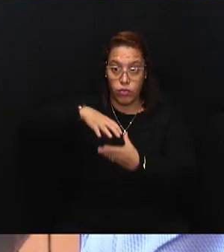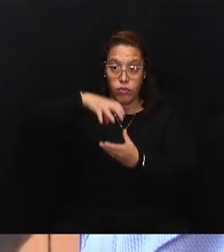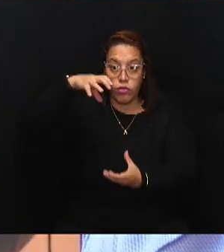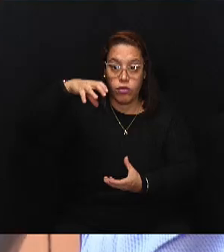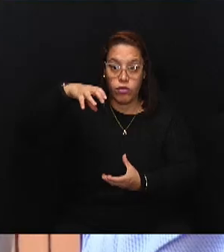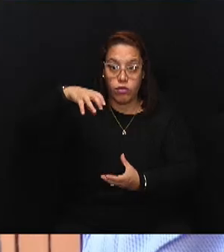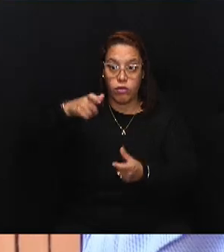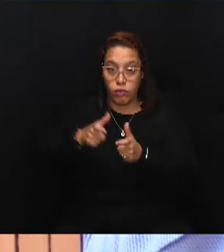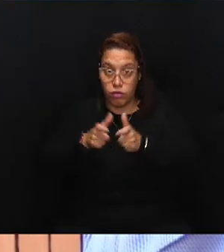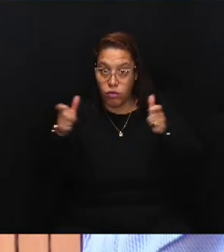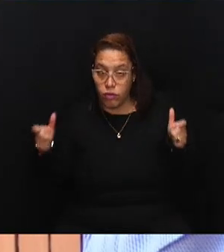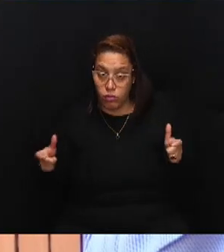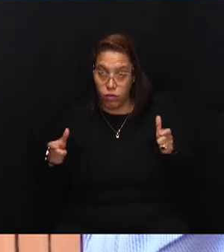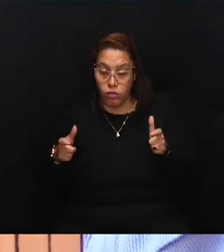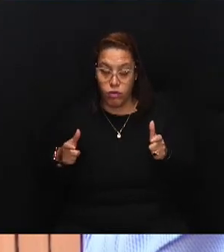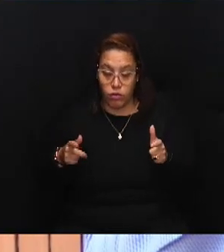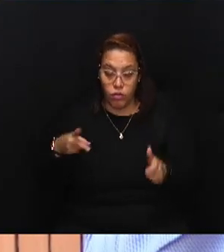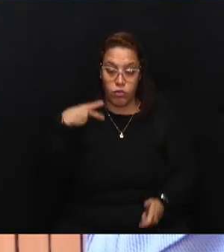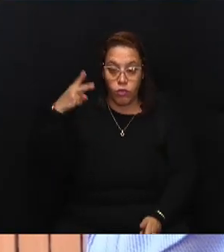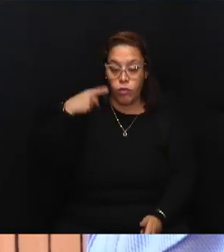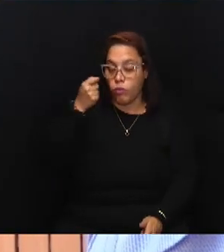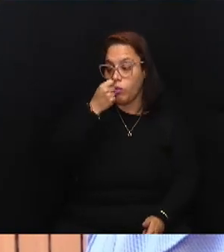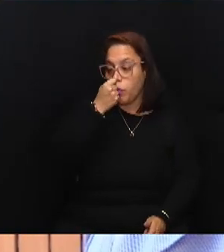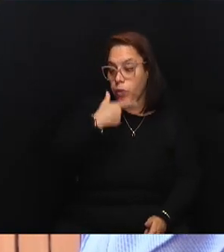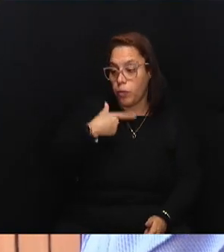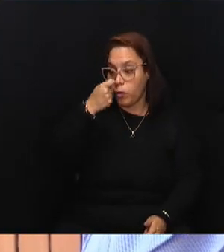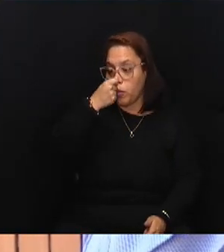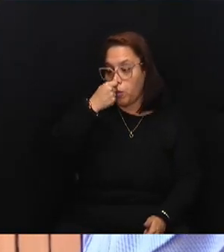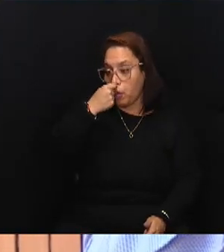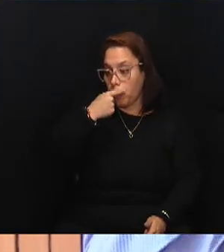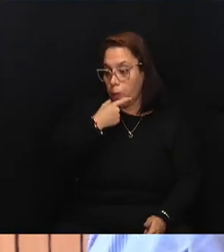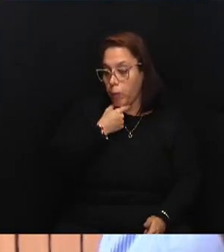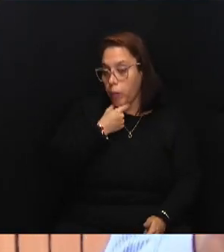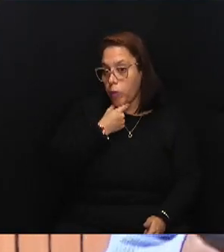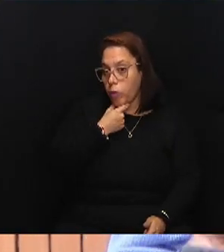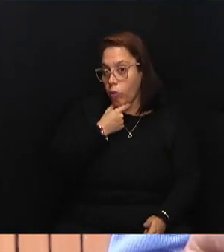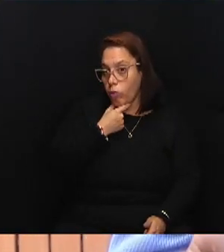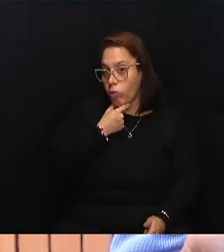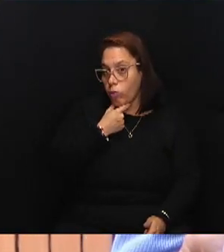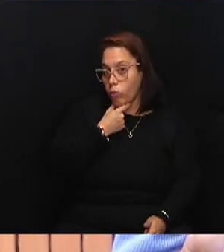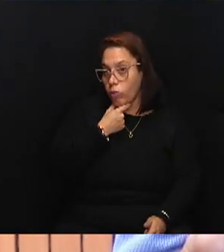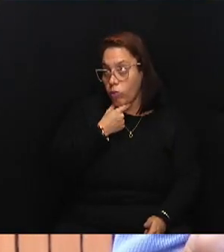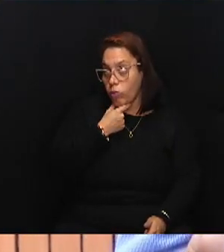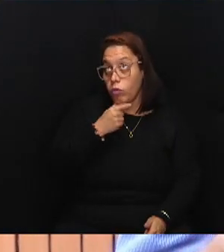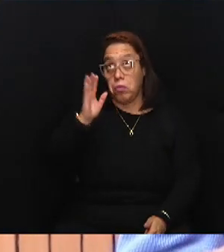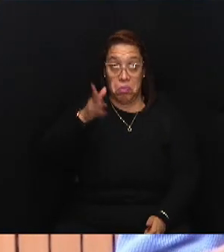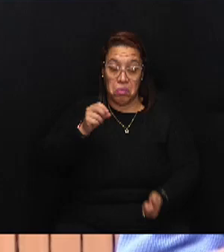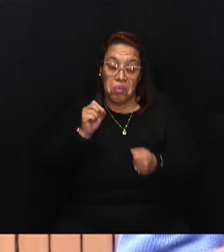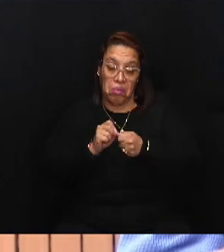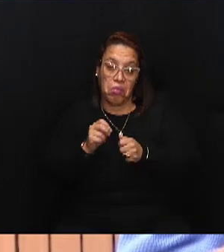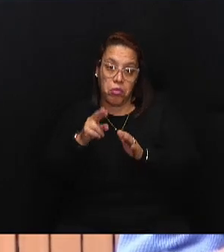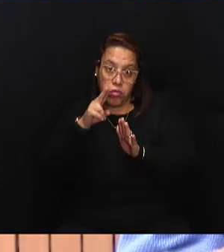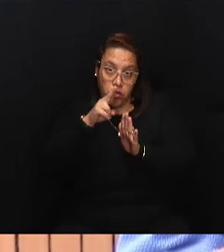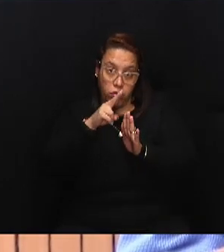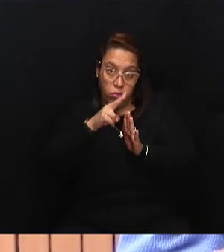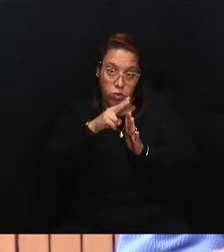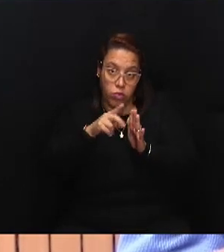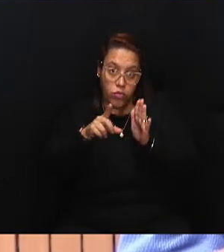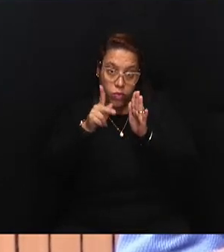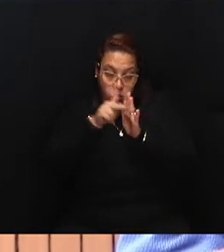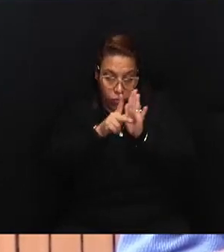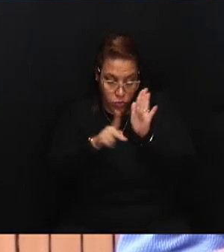uma iniciativa do gabinete do vereador Marrom, tem se empenhado em trabalhar em prol disso. Nós já fizemos a elaboração do projeto de